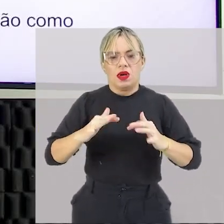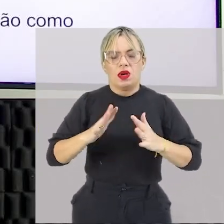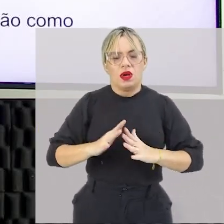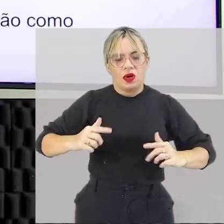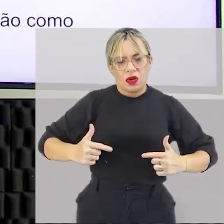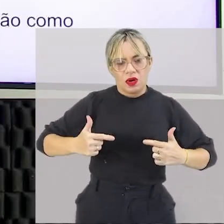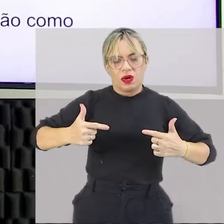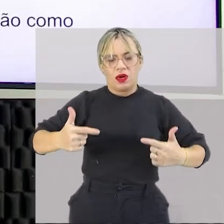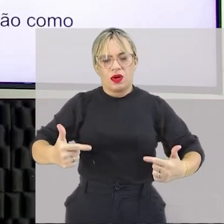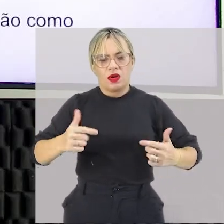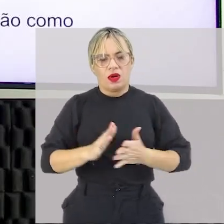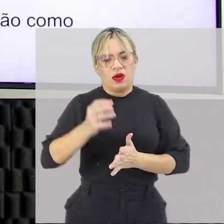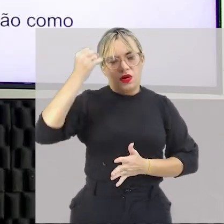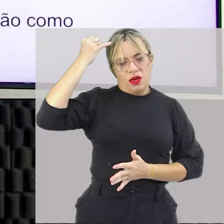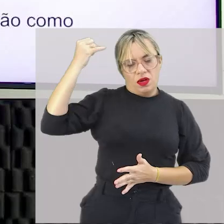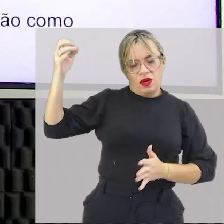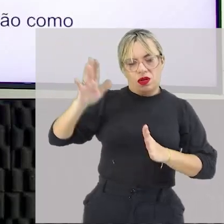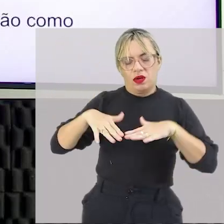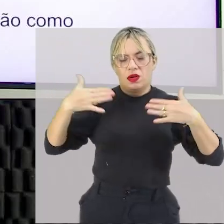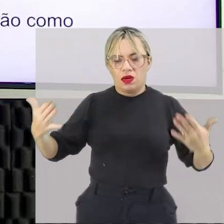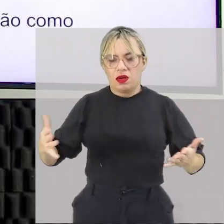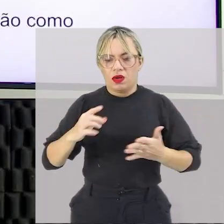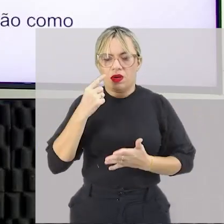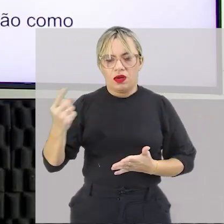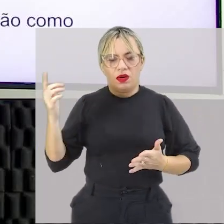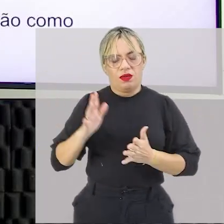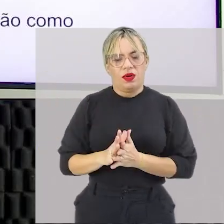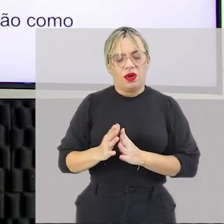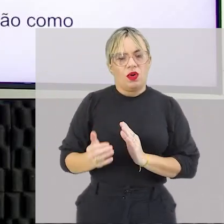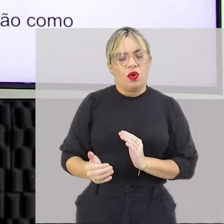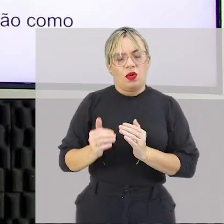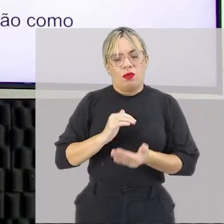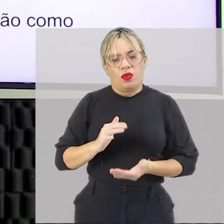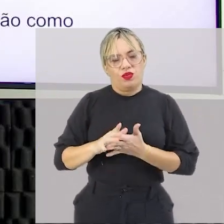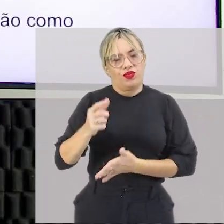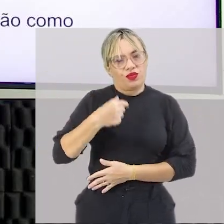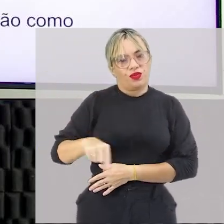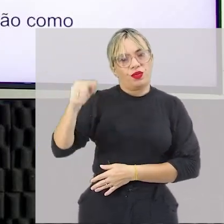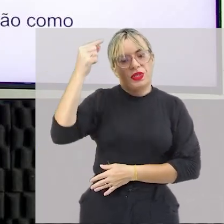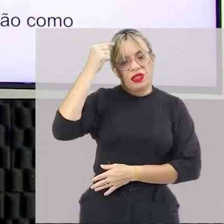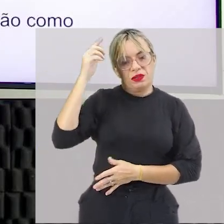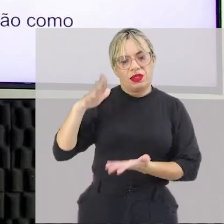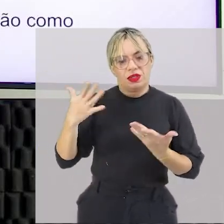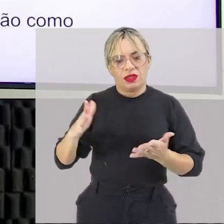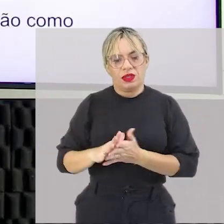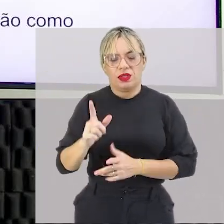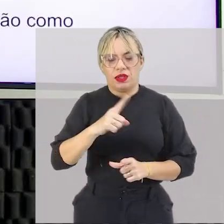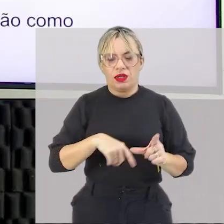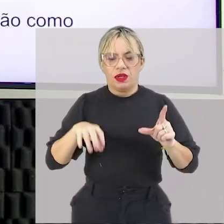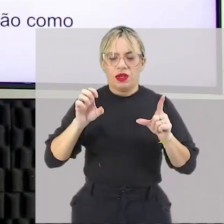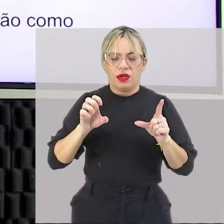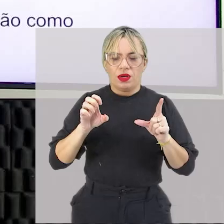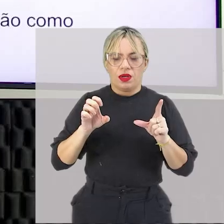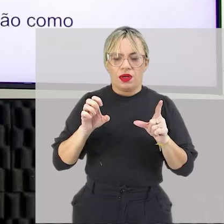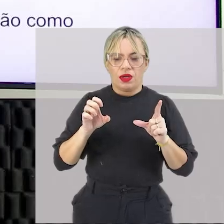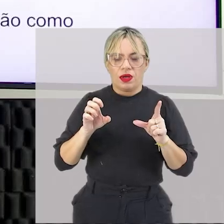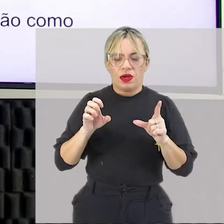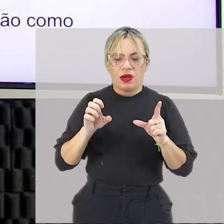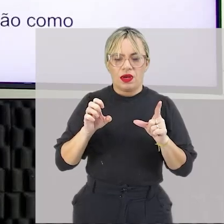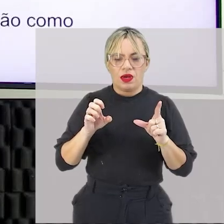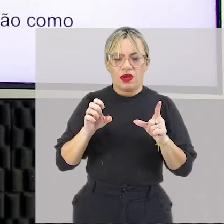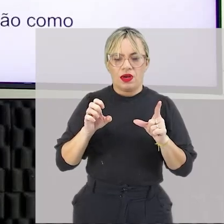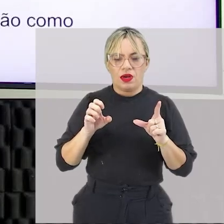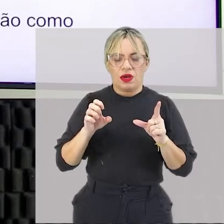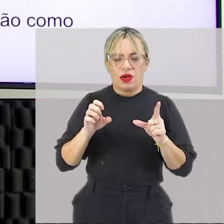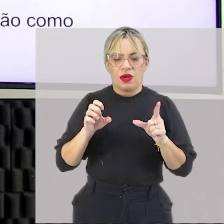né, exporem suas ideias. Então aqui seria algo até contraditório. Letra E. Divulgar a ideia da